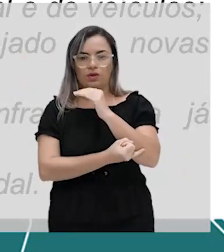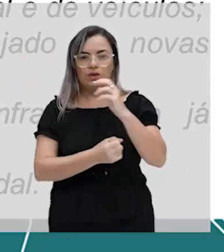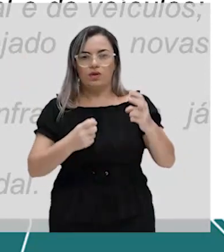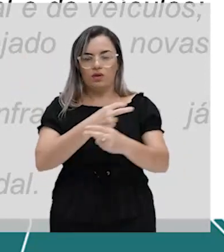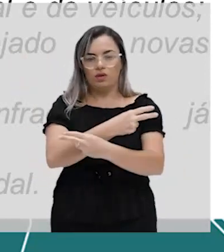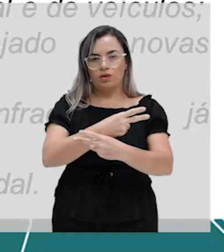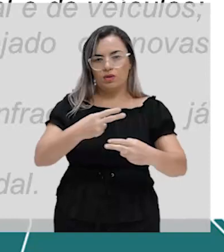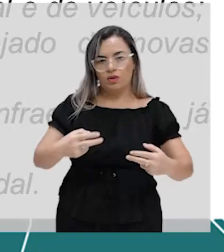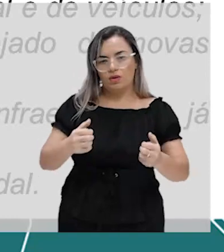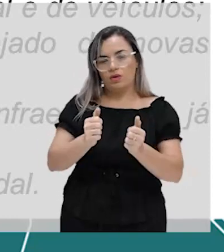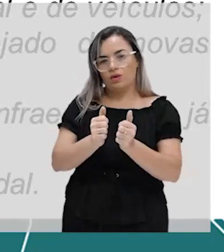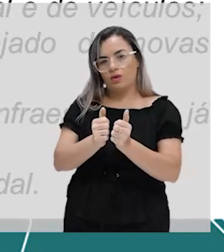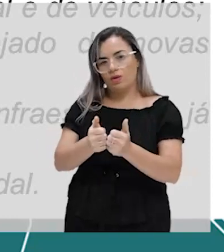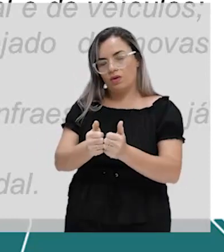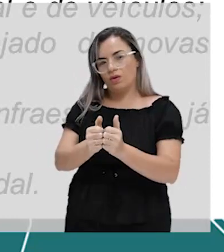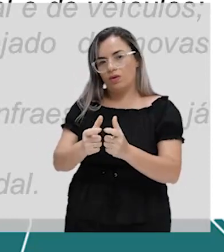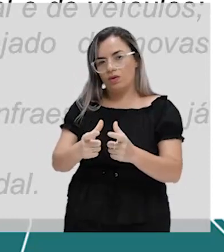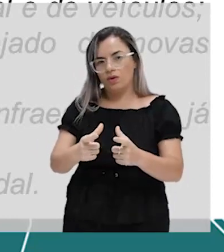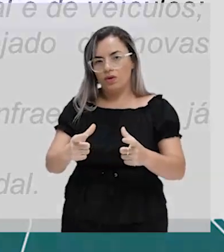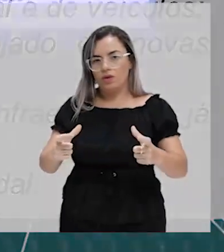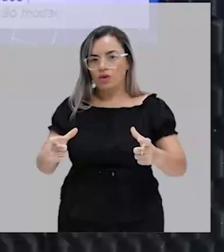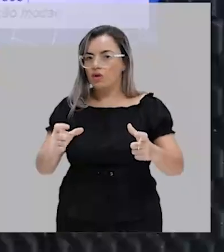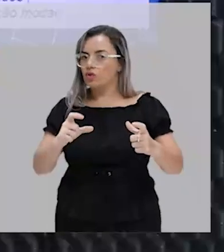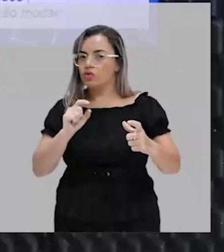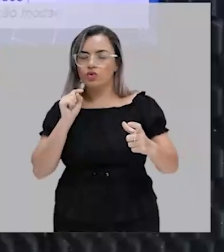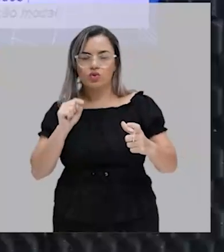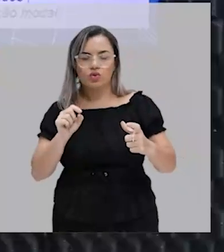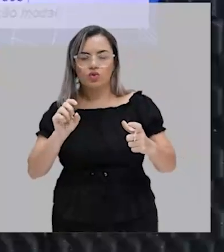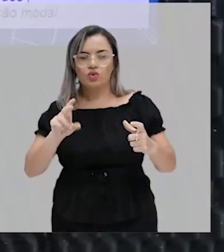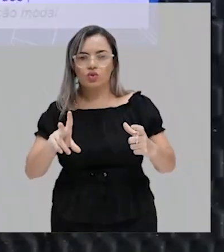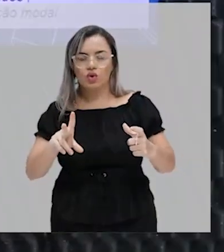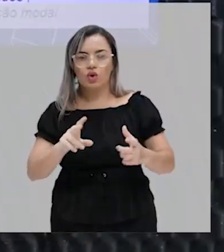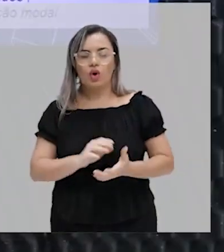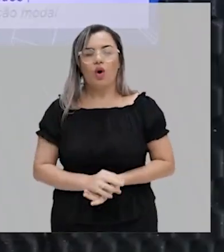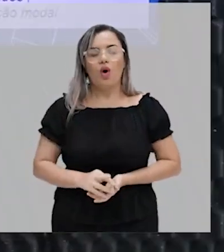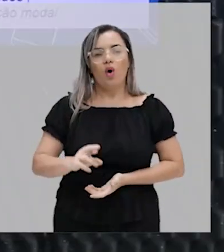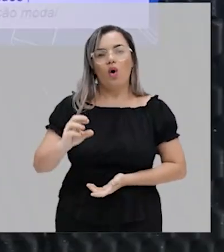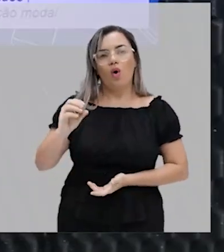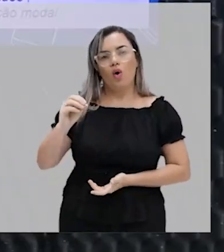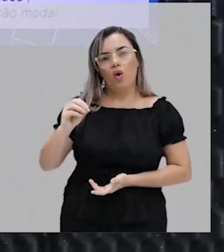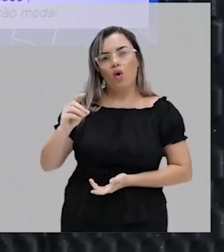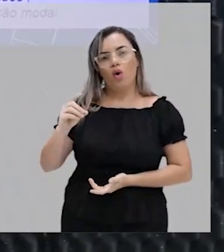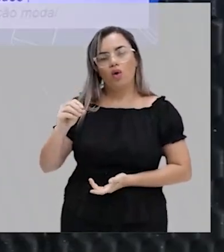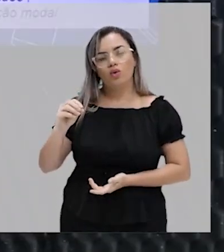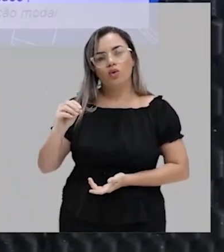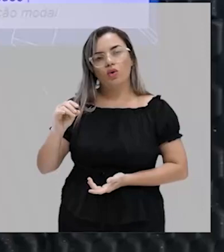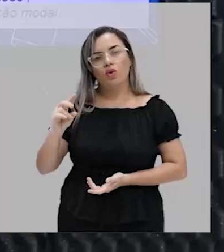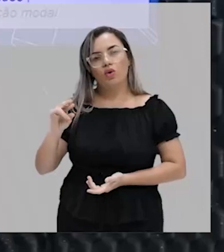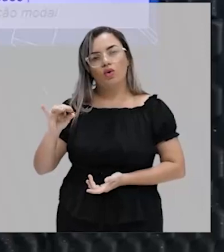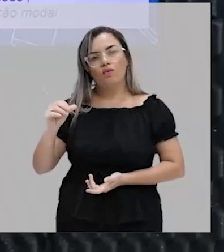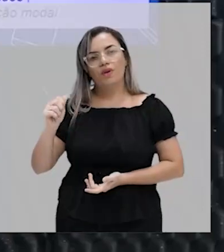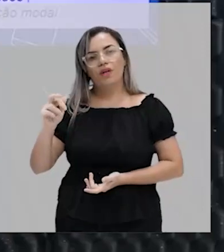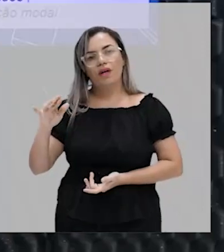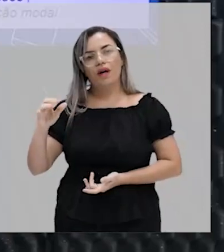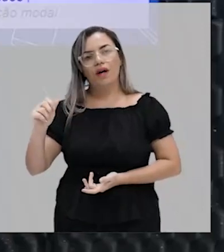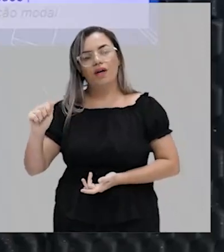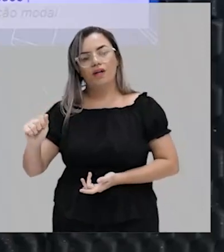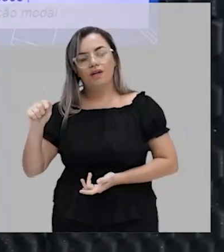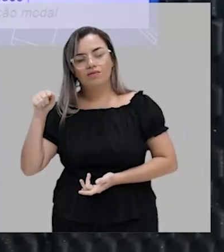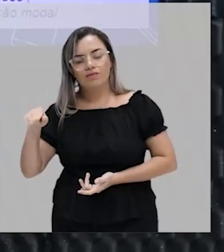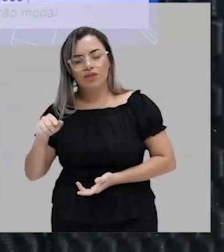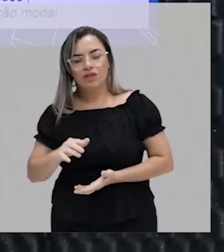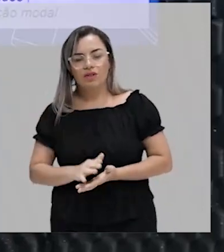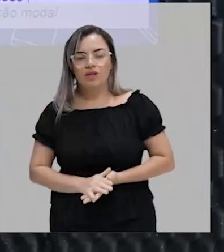baseada, concentrando no setor rodoviário. Né? E o resultado, galera, é que este setor ele acaba também